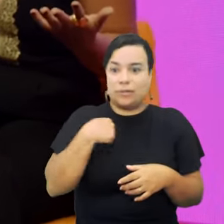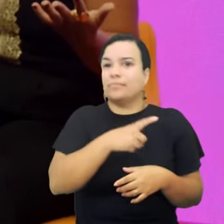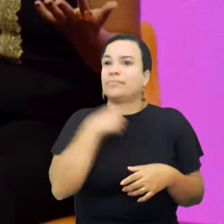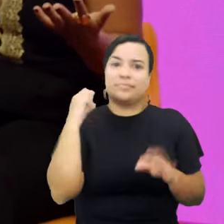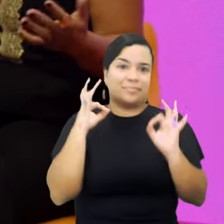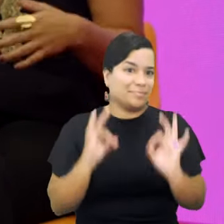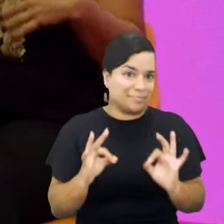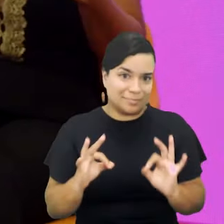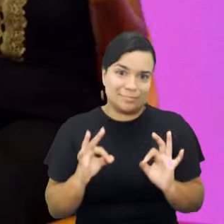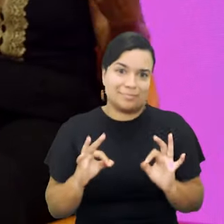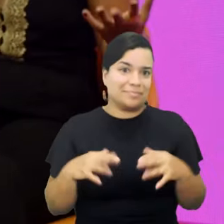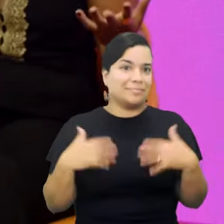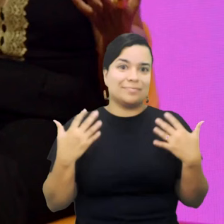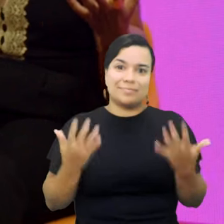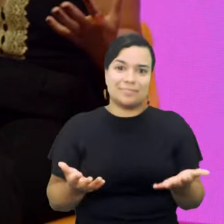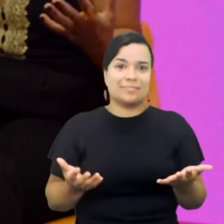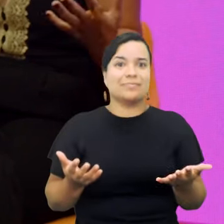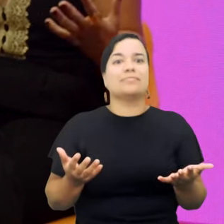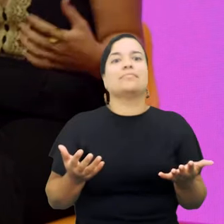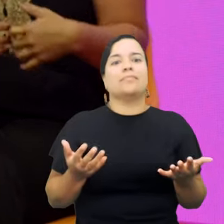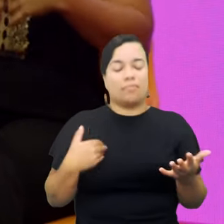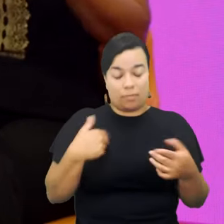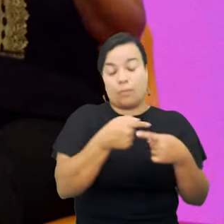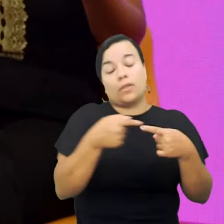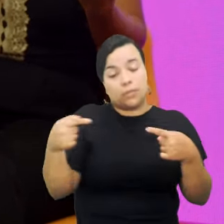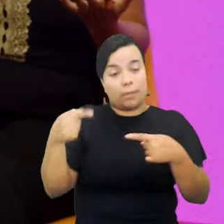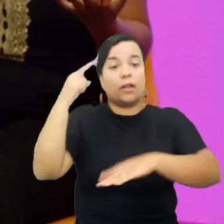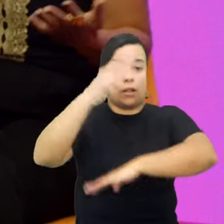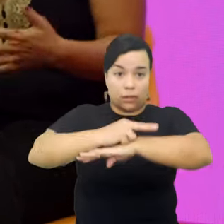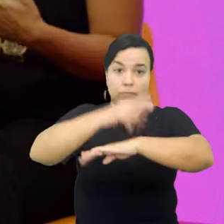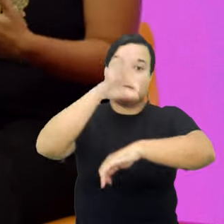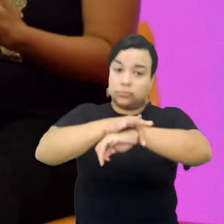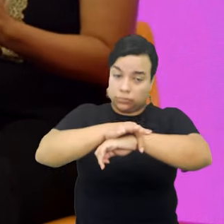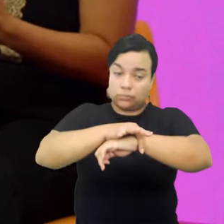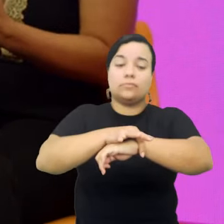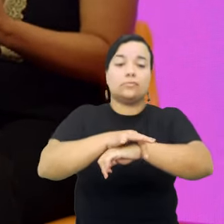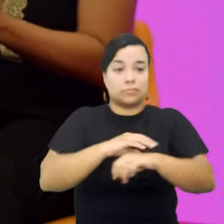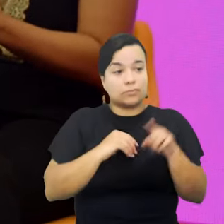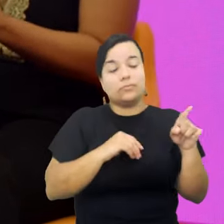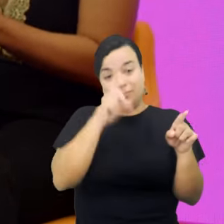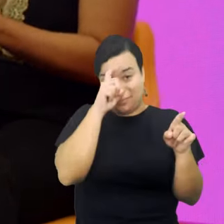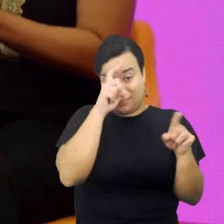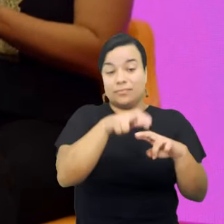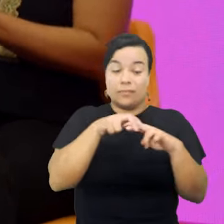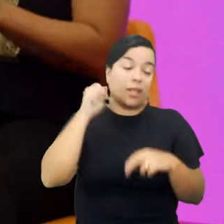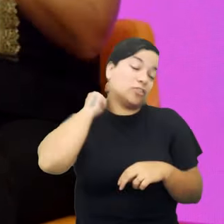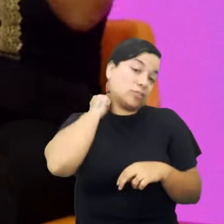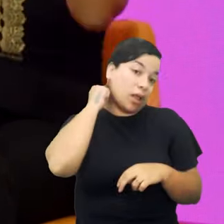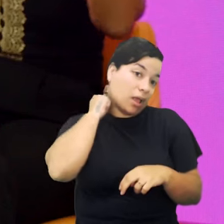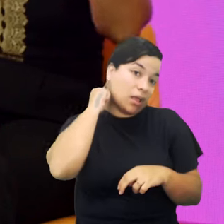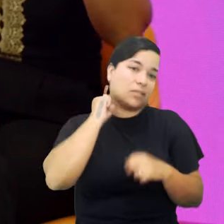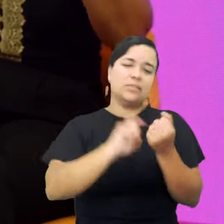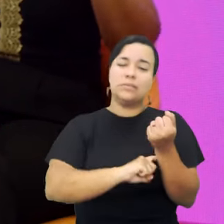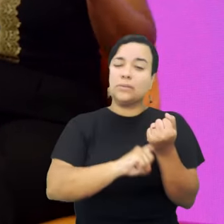essa história. Porque depois que eu fiquei uma semana internada, devido a um estresse de alto, né,